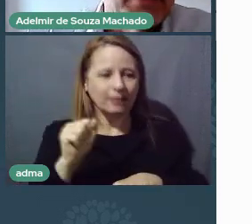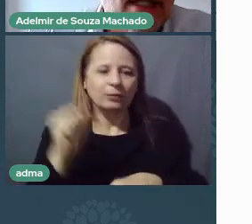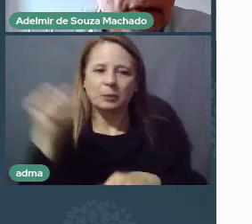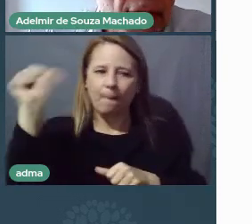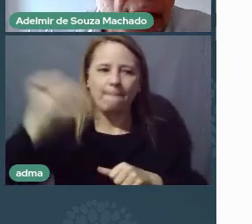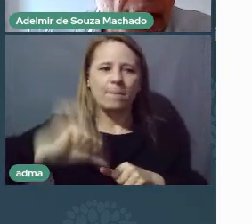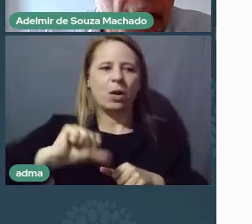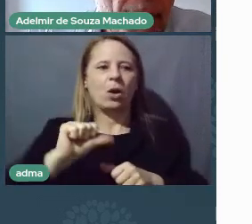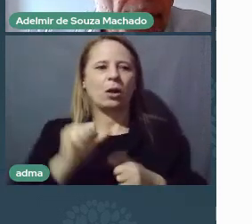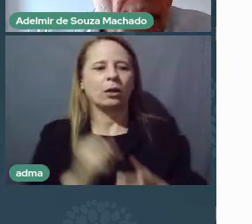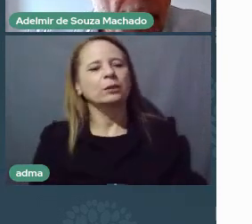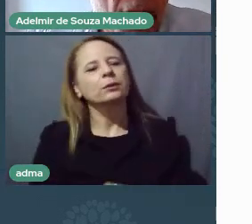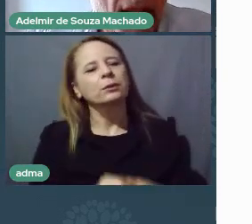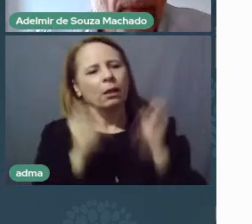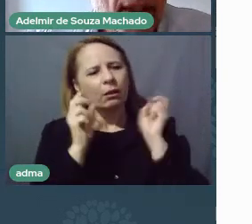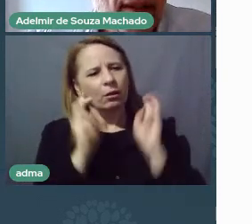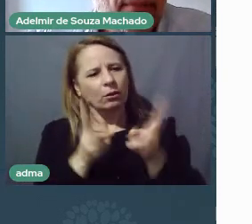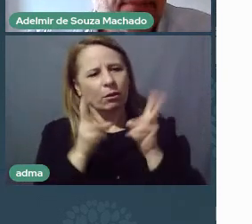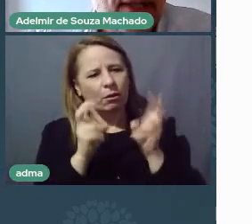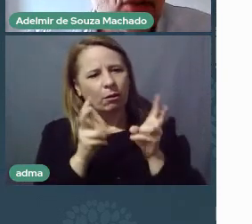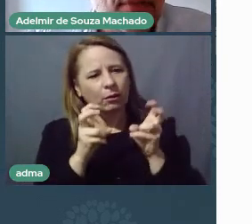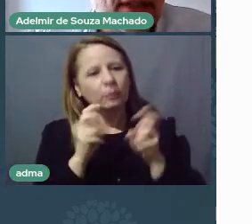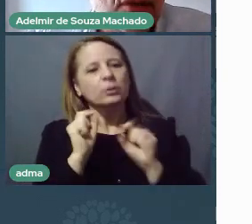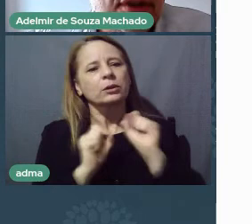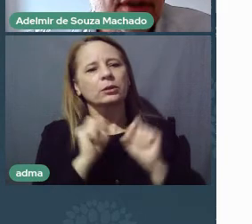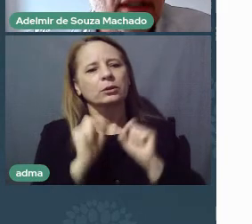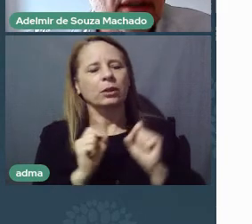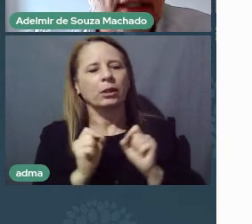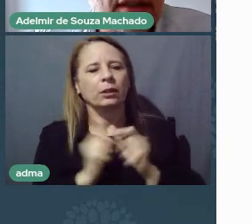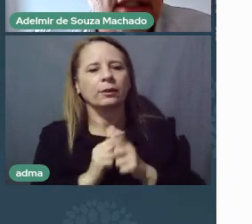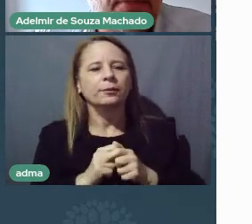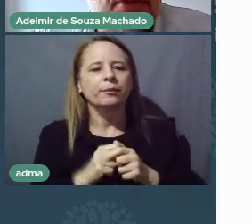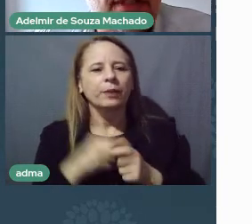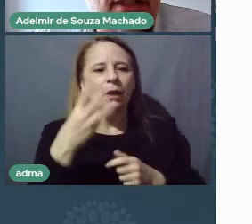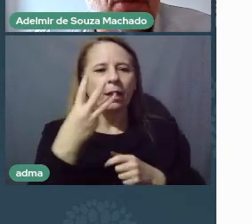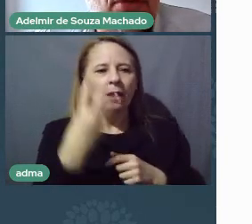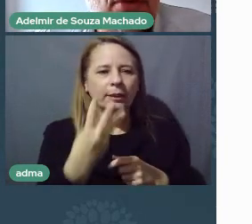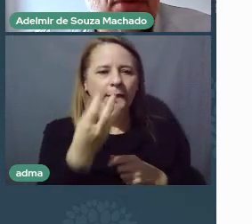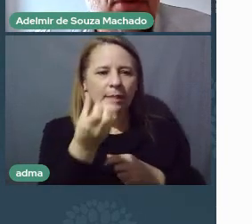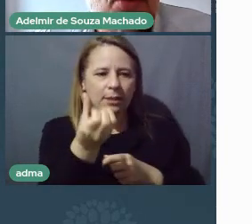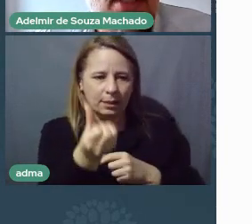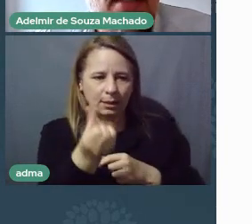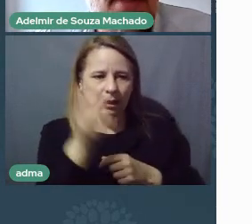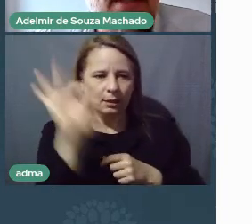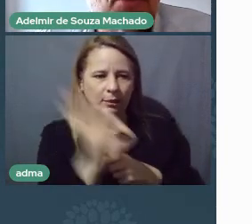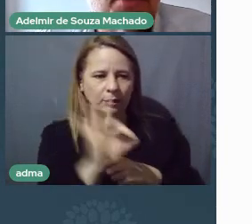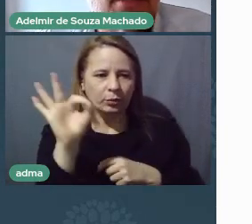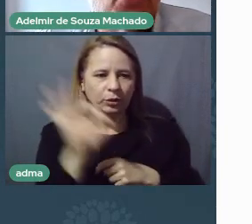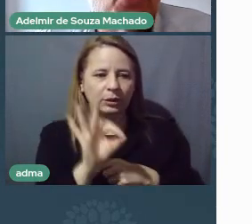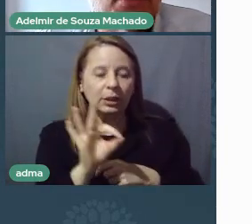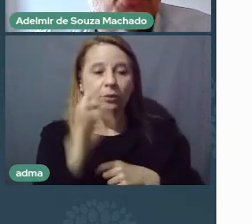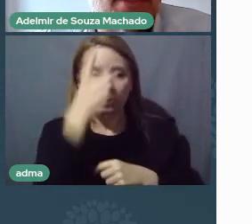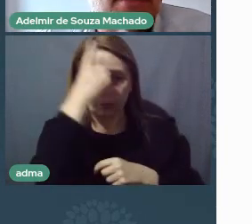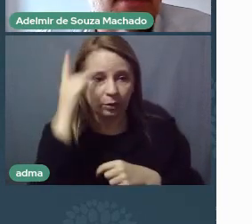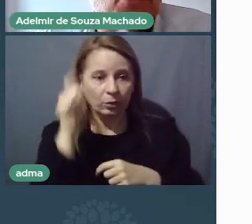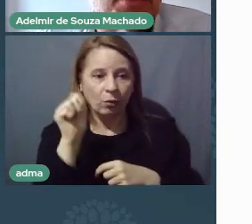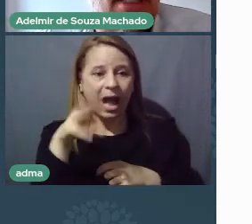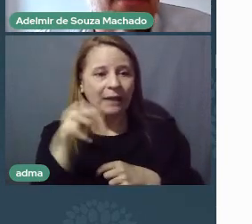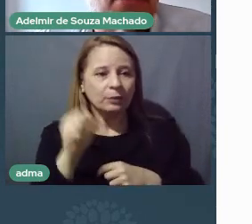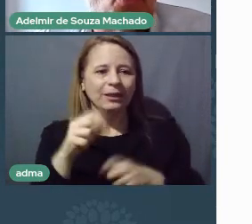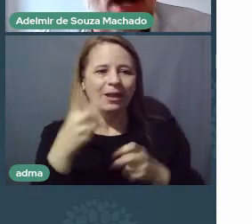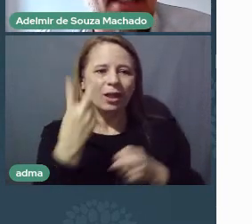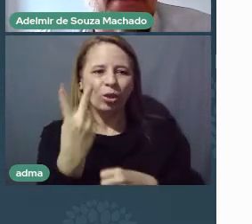Então, observem aqui que pelo menos 36% dos asmáticos têm duas